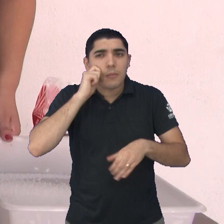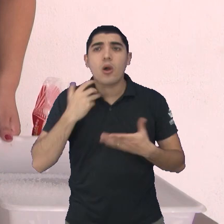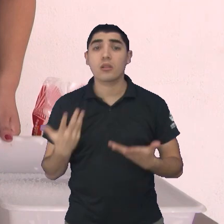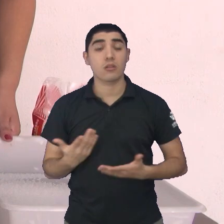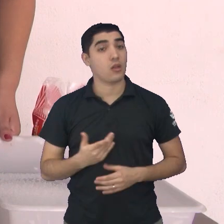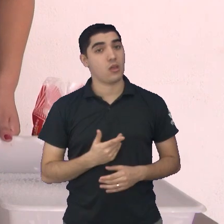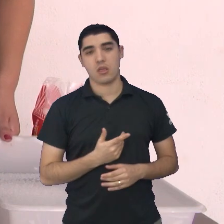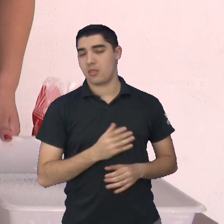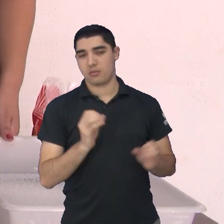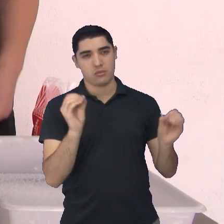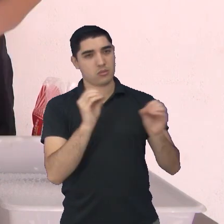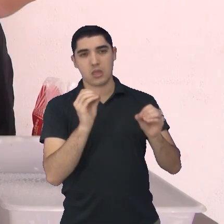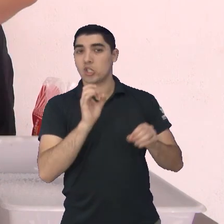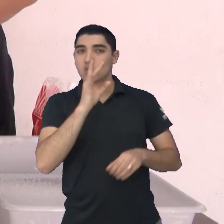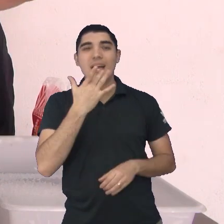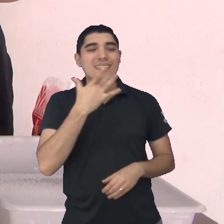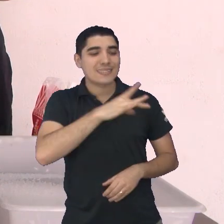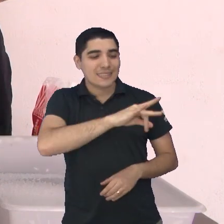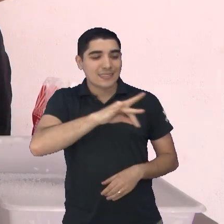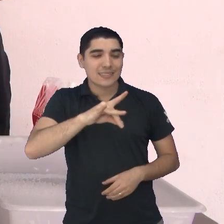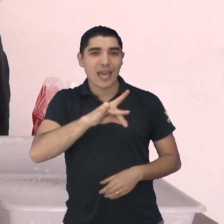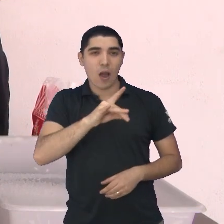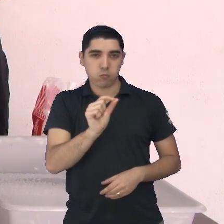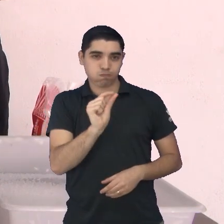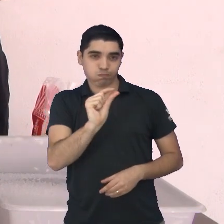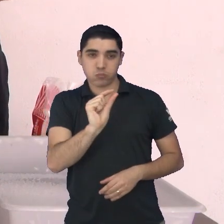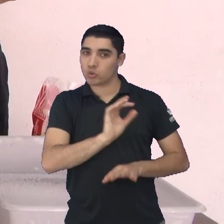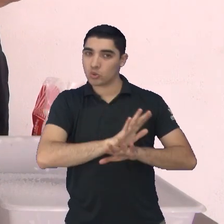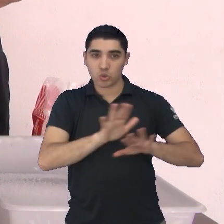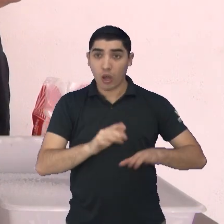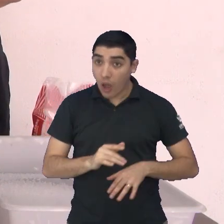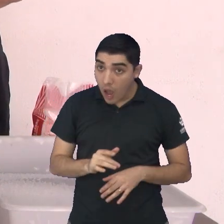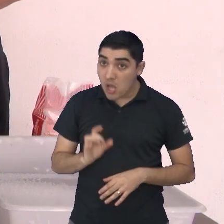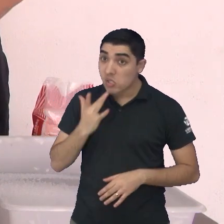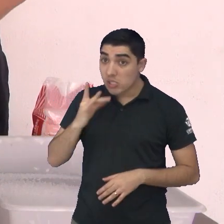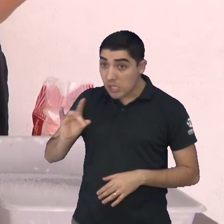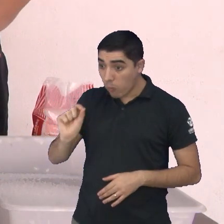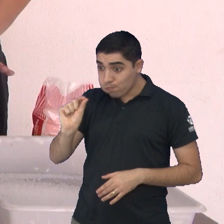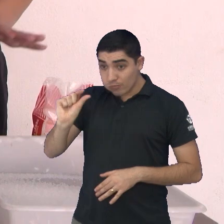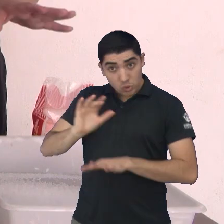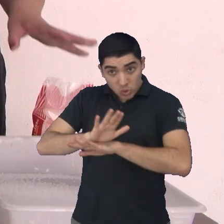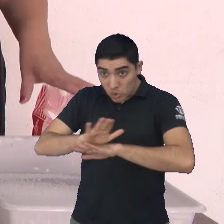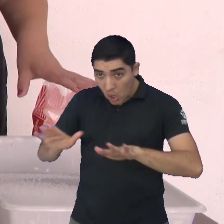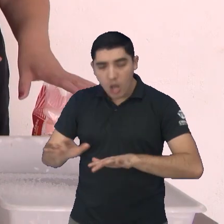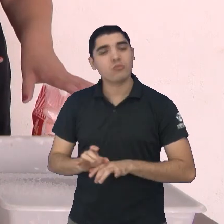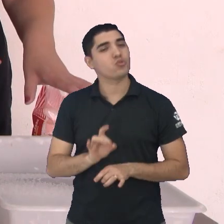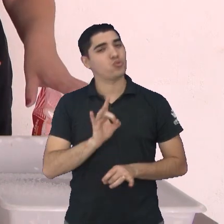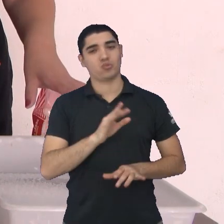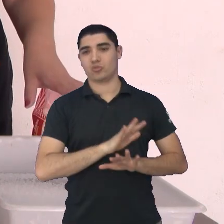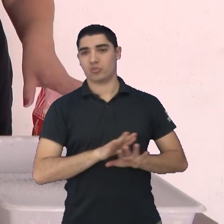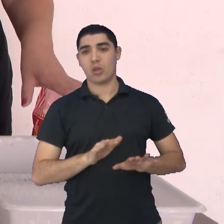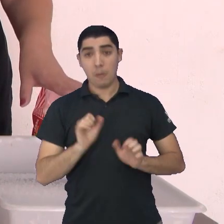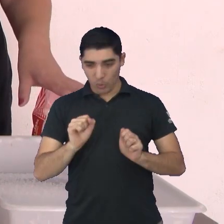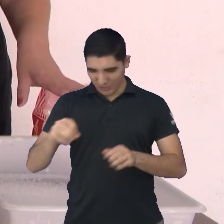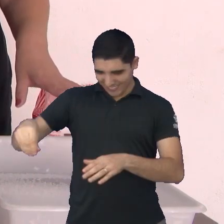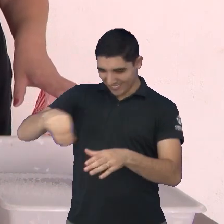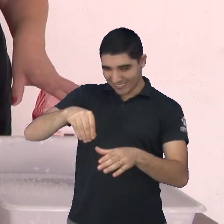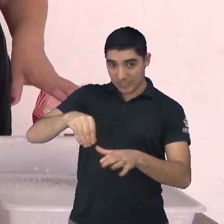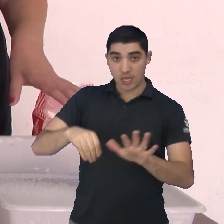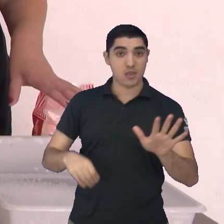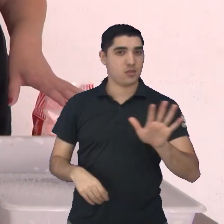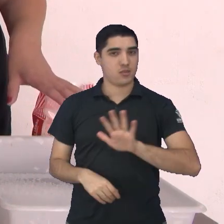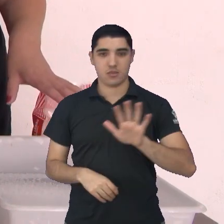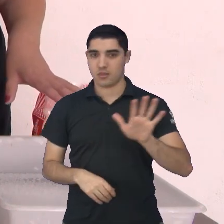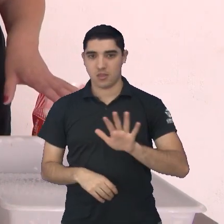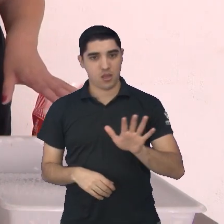carne vermelha, só sal grosso. Carne vermelha, só sal grosso. Primeiro segredo. Primeiro segredo. Eu já posso temperar ela aqui? Você só vai passar